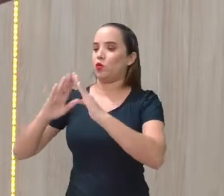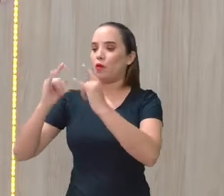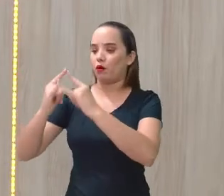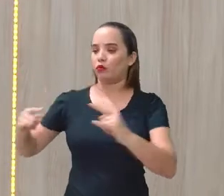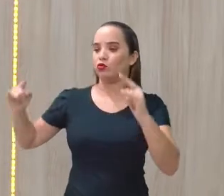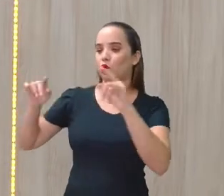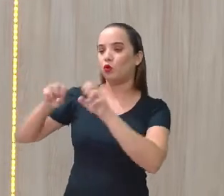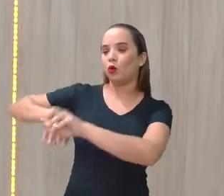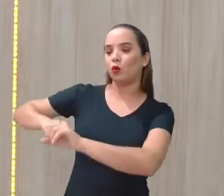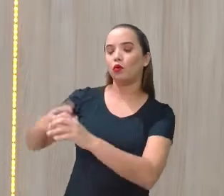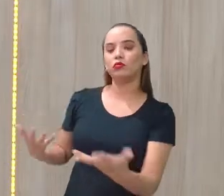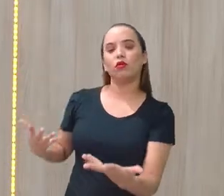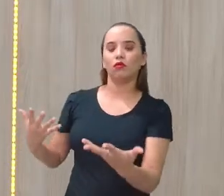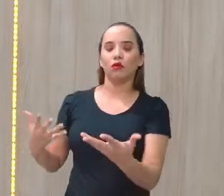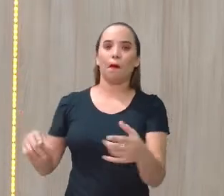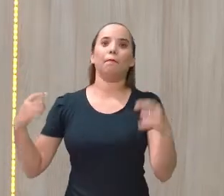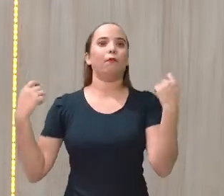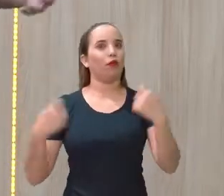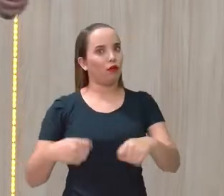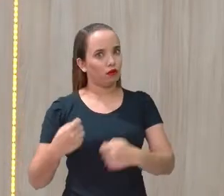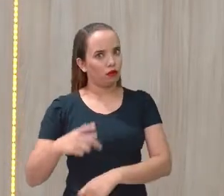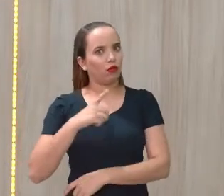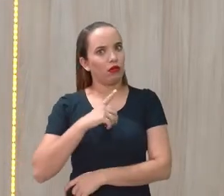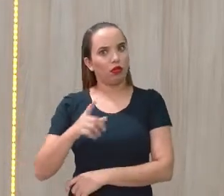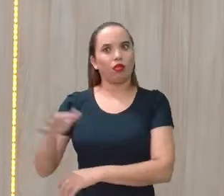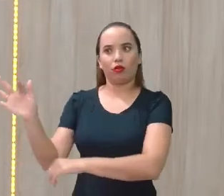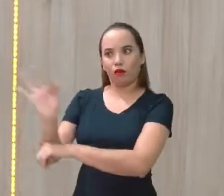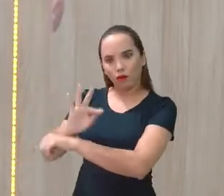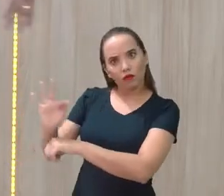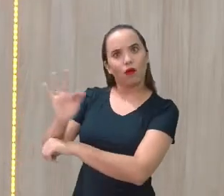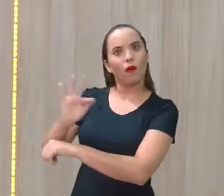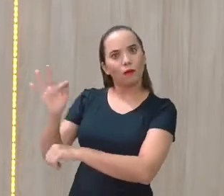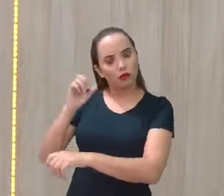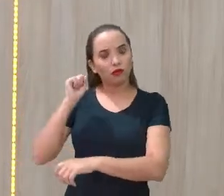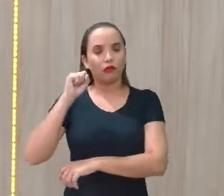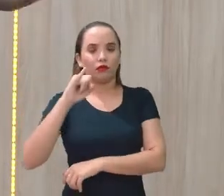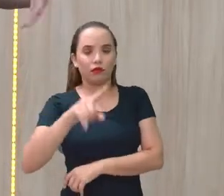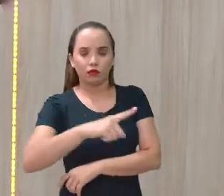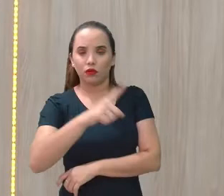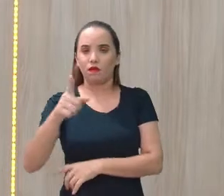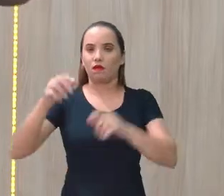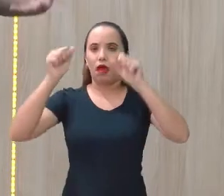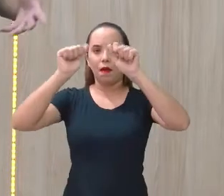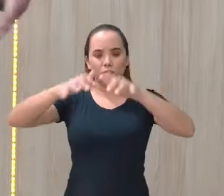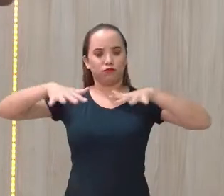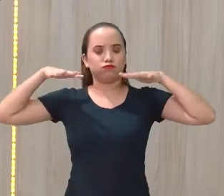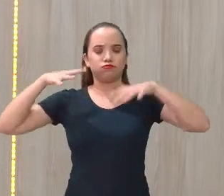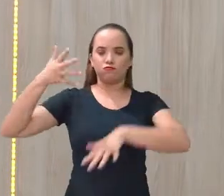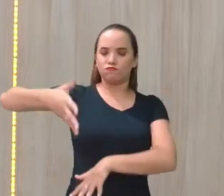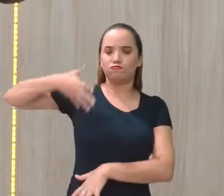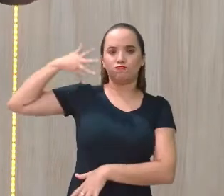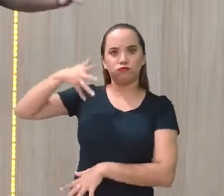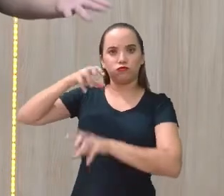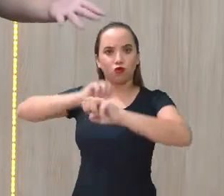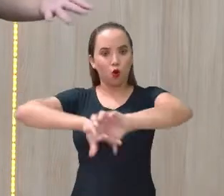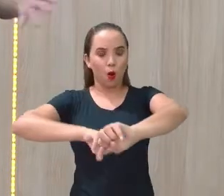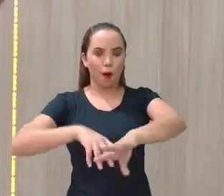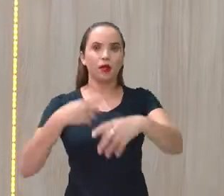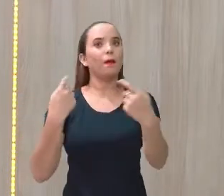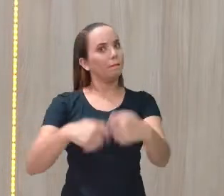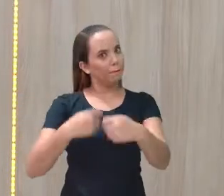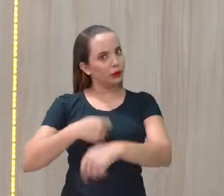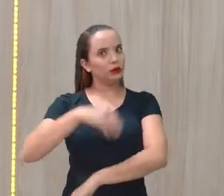falar em público, você vai dar uma palestra, você vai dar uma aula, a gente precisa